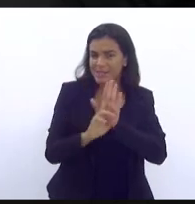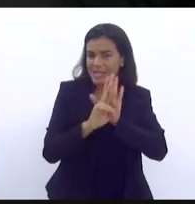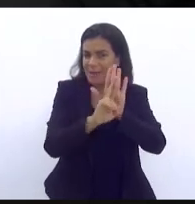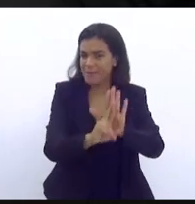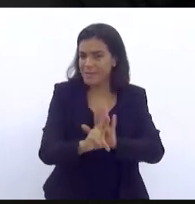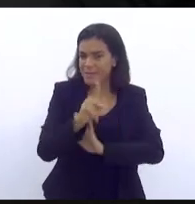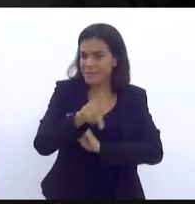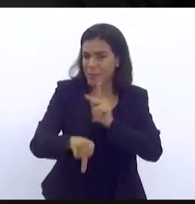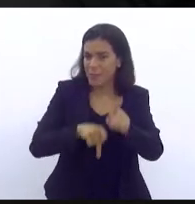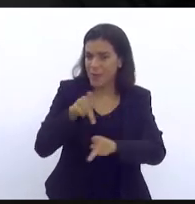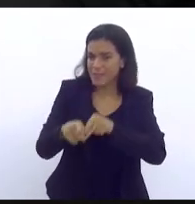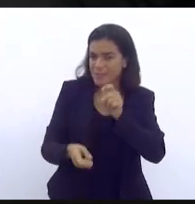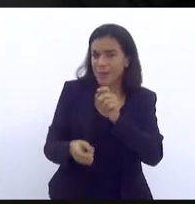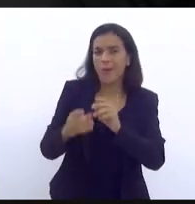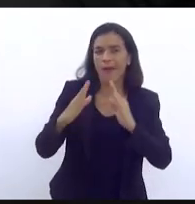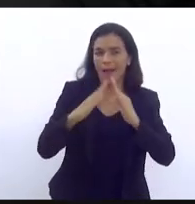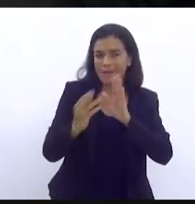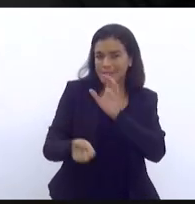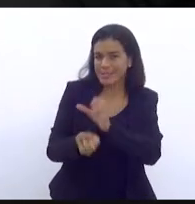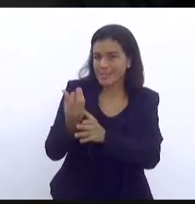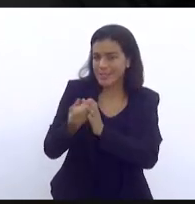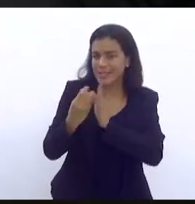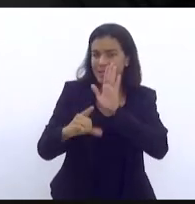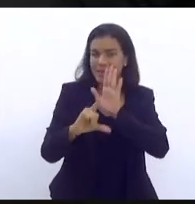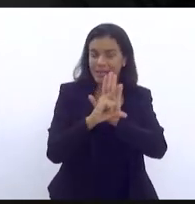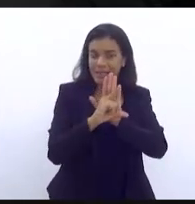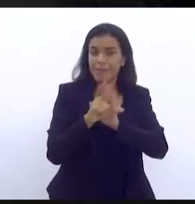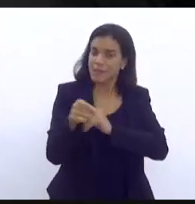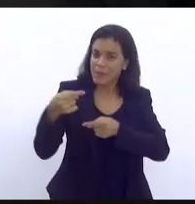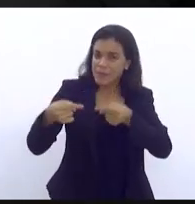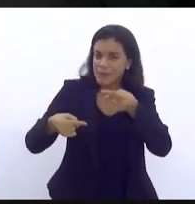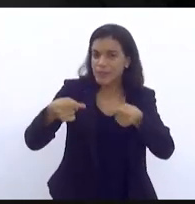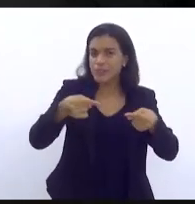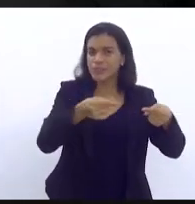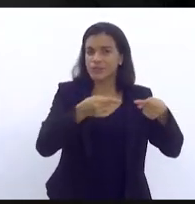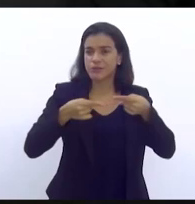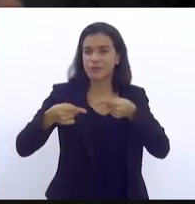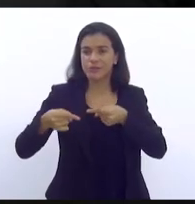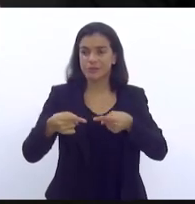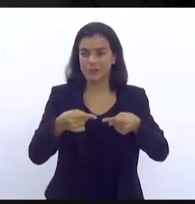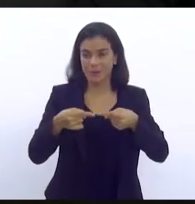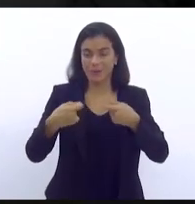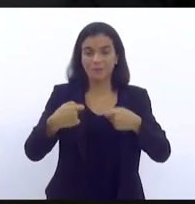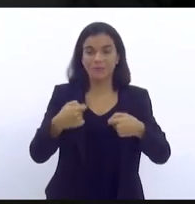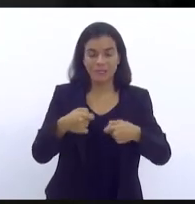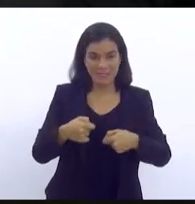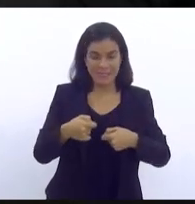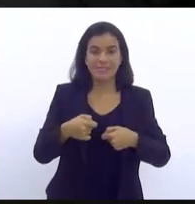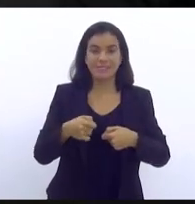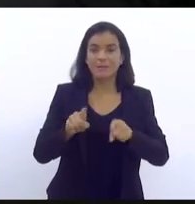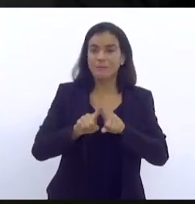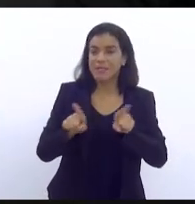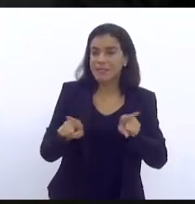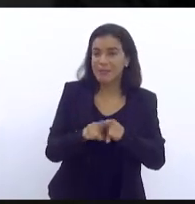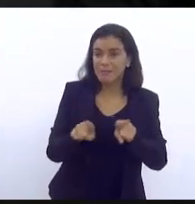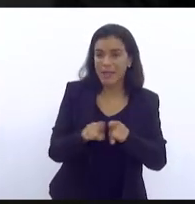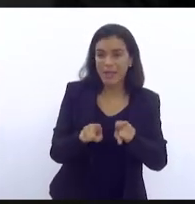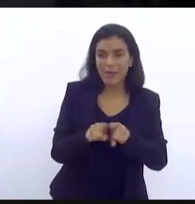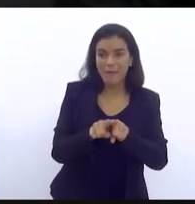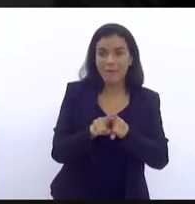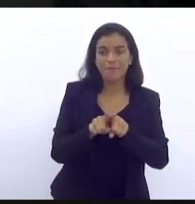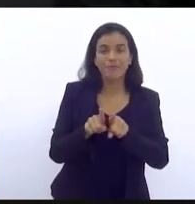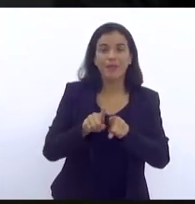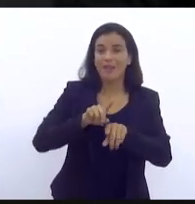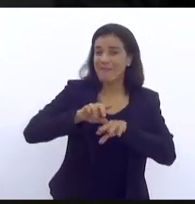leis a gente observa que essa discussão ela tem sim que passar pelo Parlamento mas tem que passar também por todos os